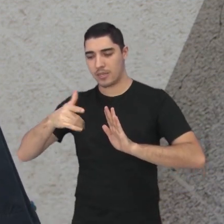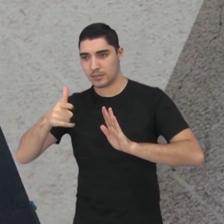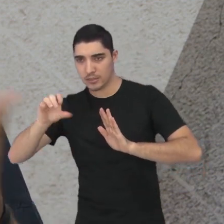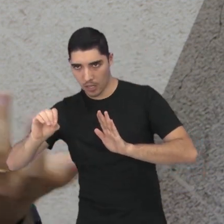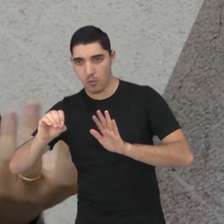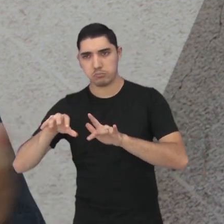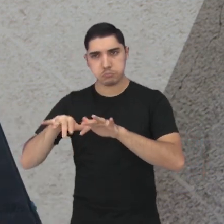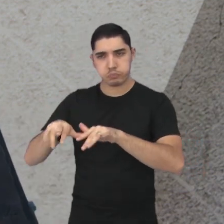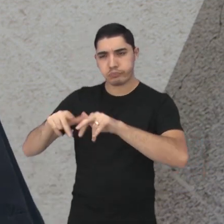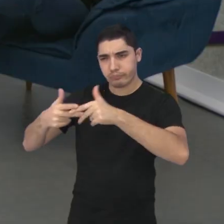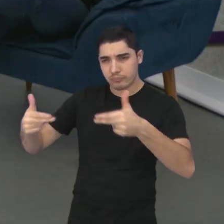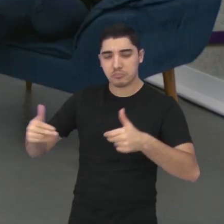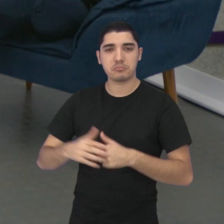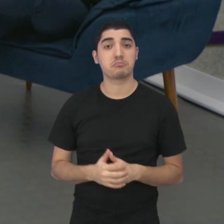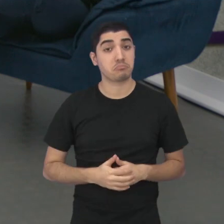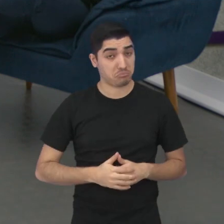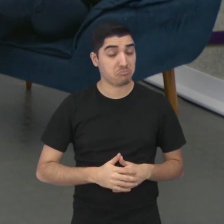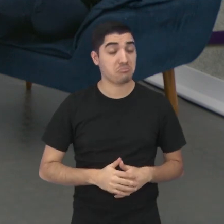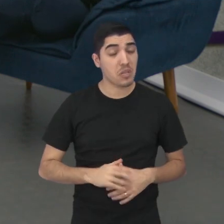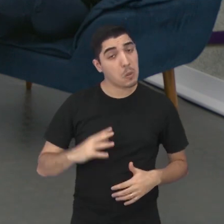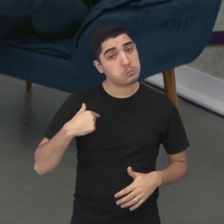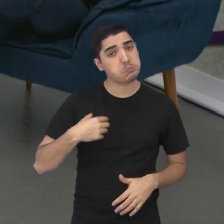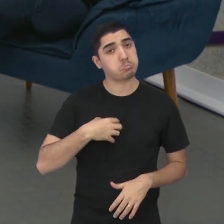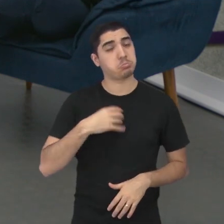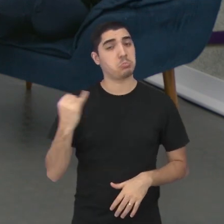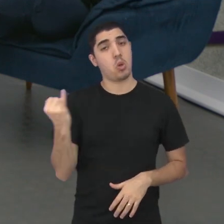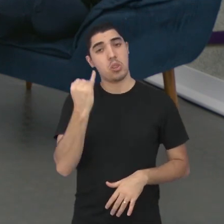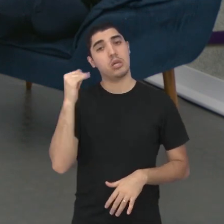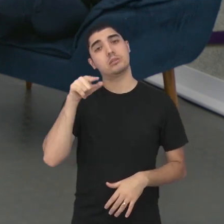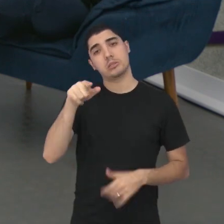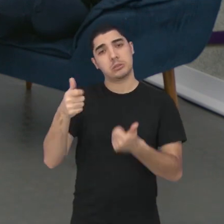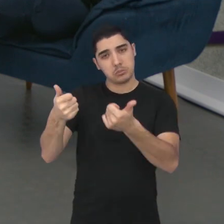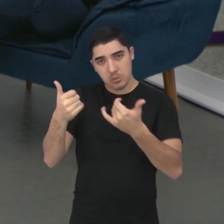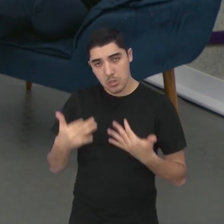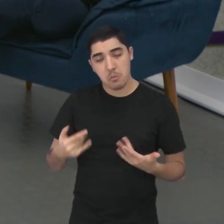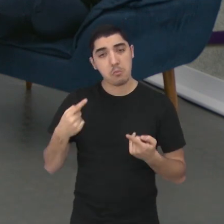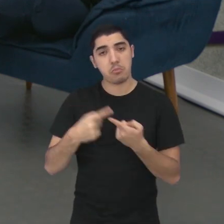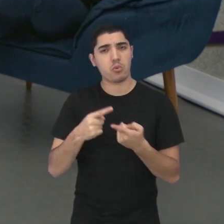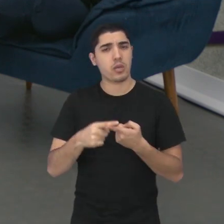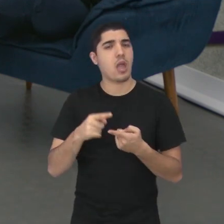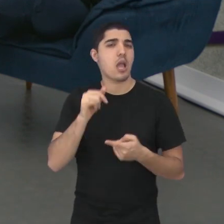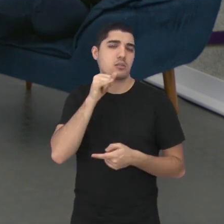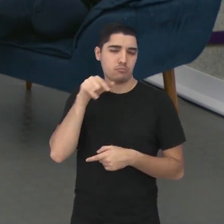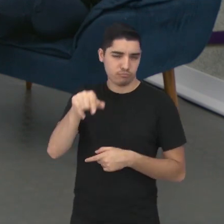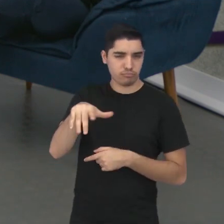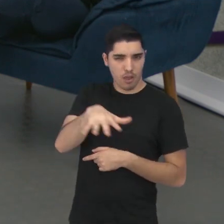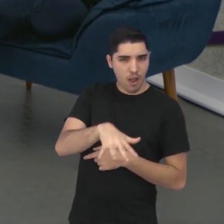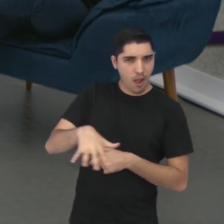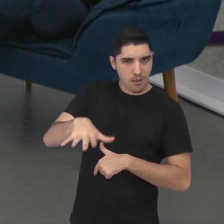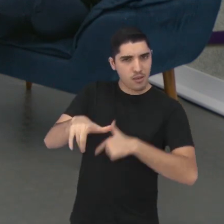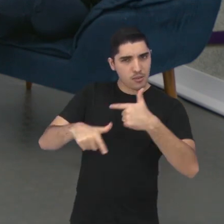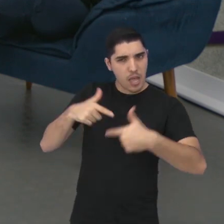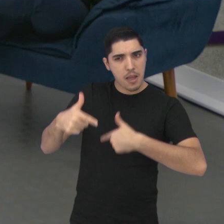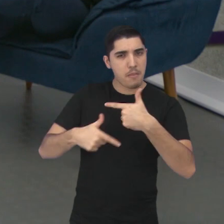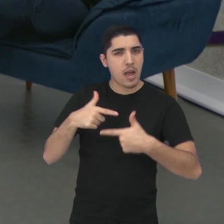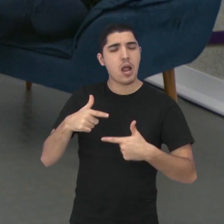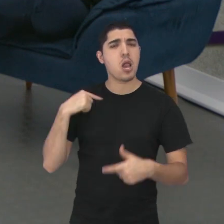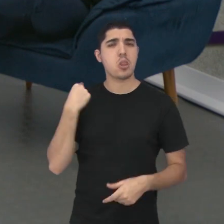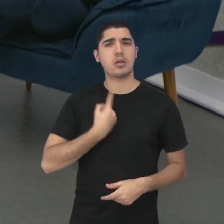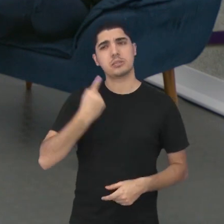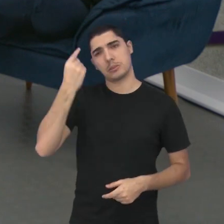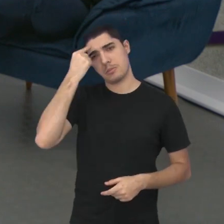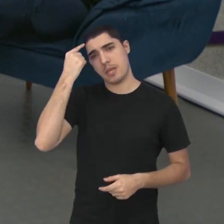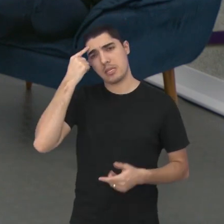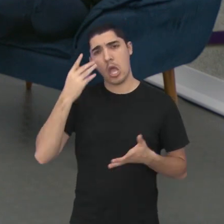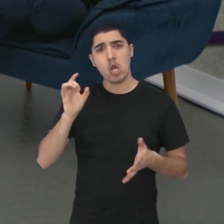projeto. Eu acho interessante a gente tocar nesse assunto, porque quando a gente olha para esse mercado, não é